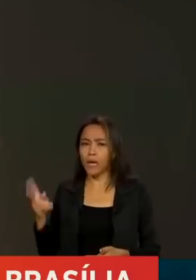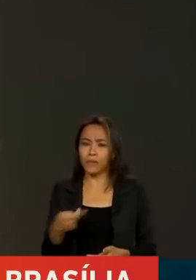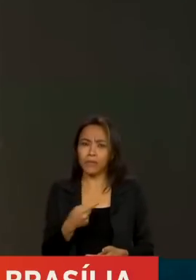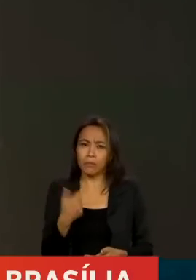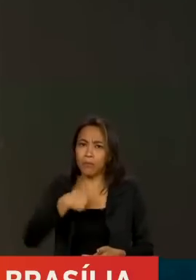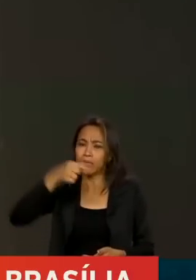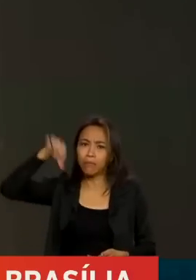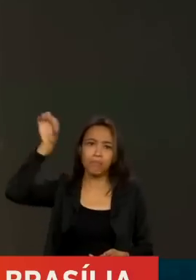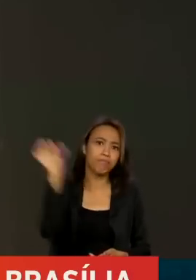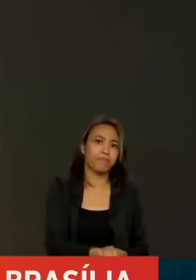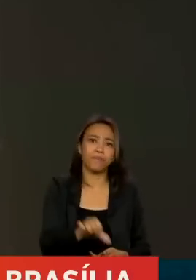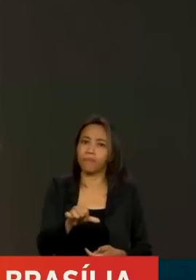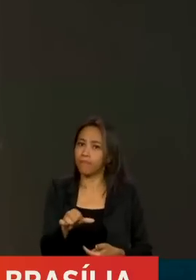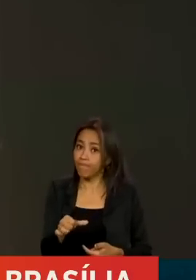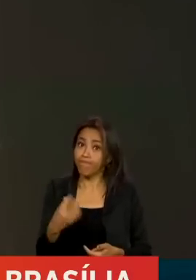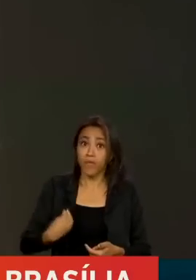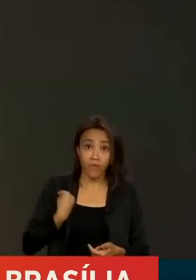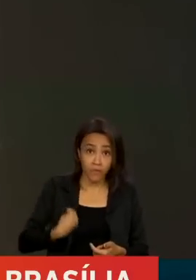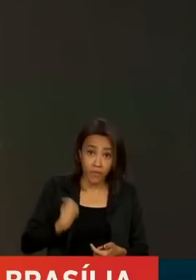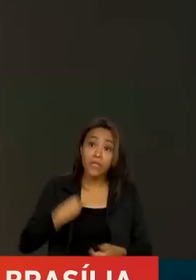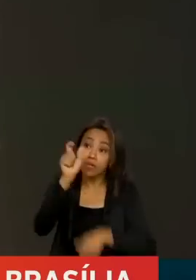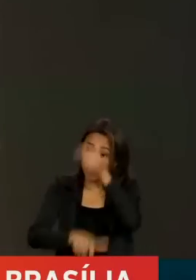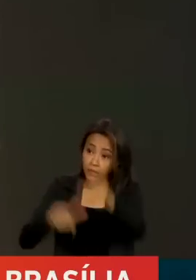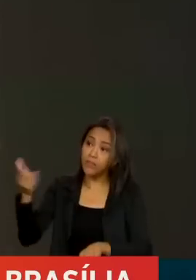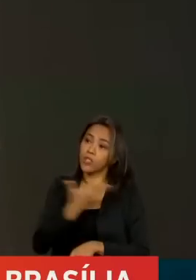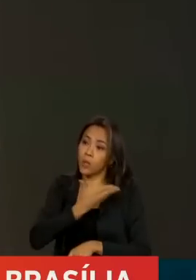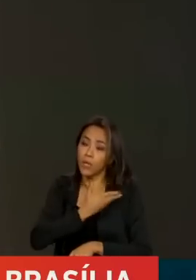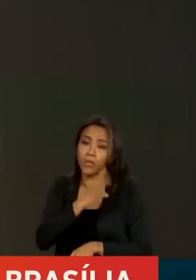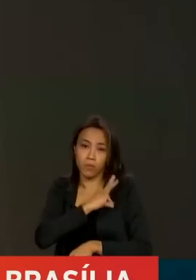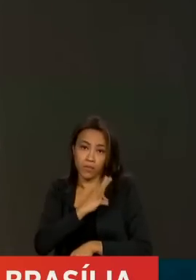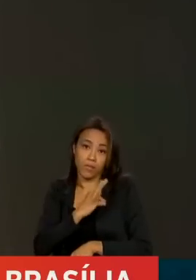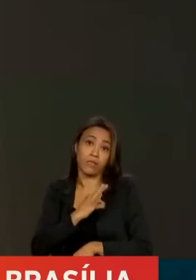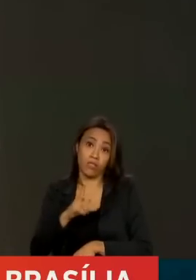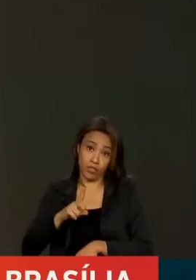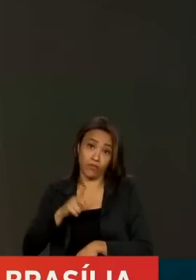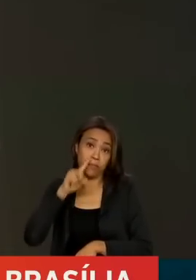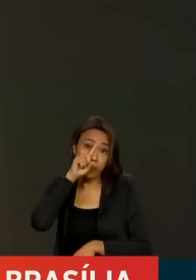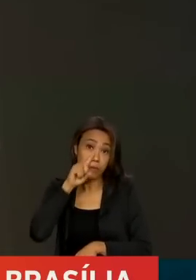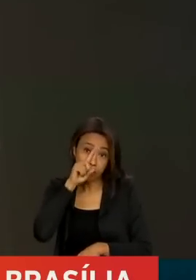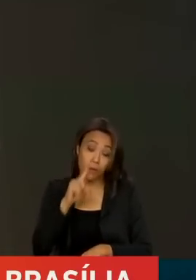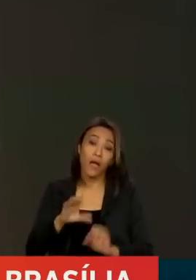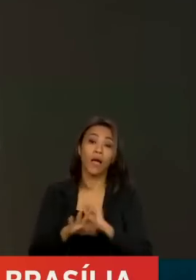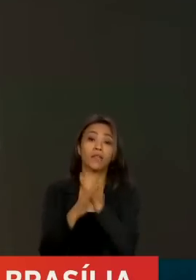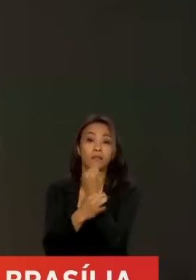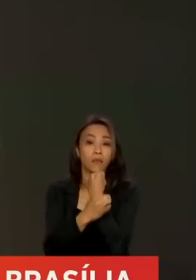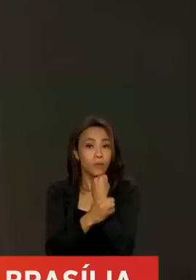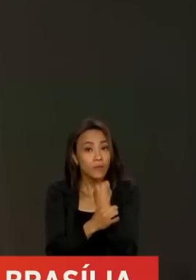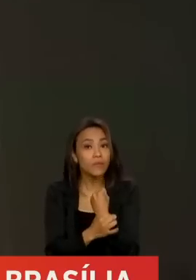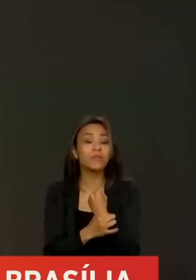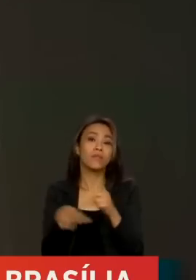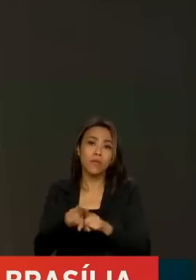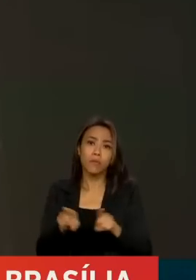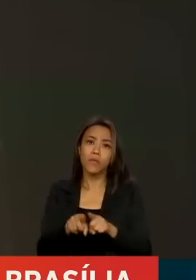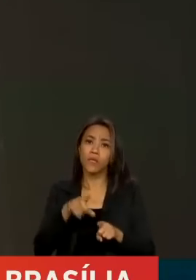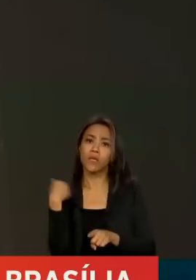notividade vidas de colegas policiais foram colocadas em risco a segurança física das nossas instalações